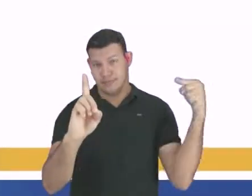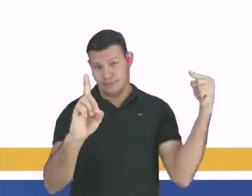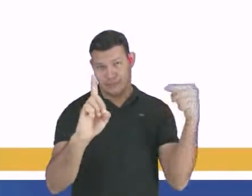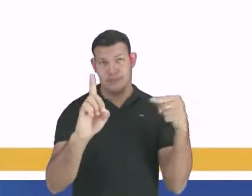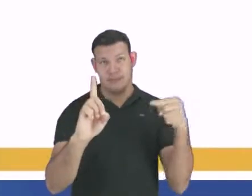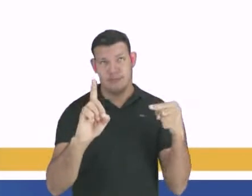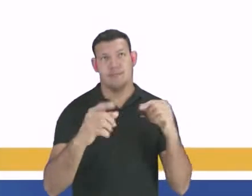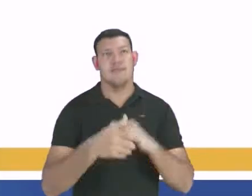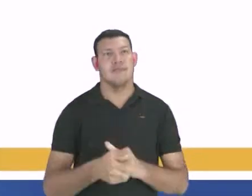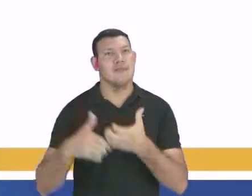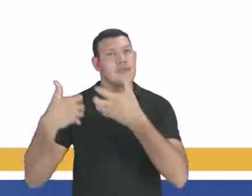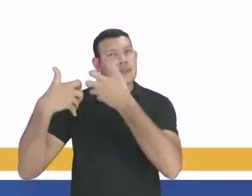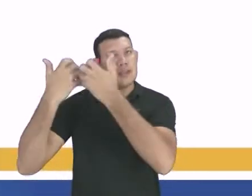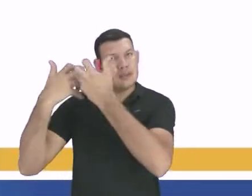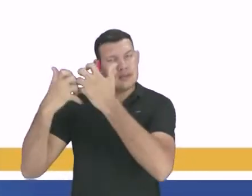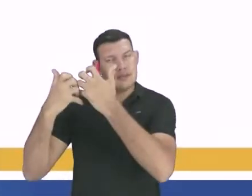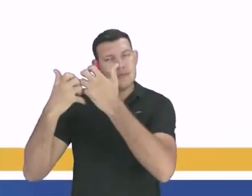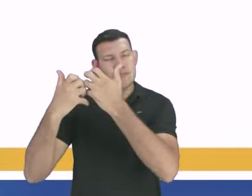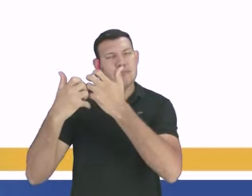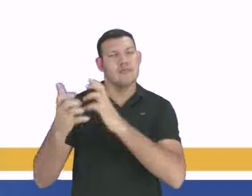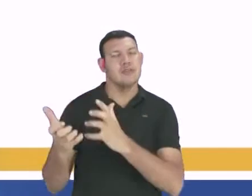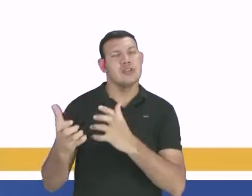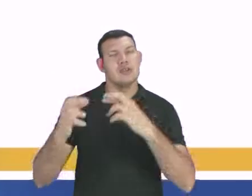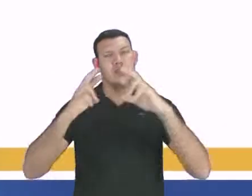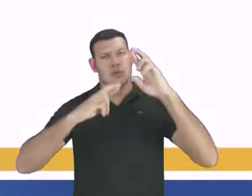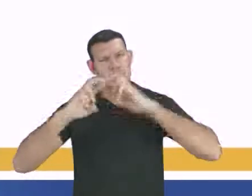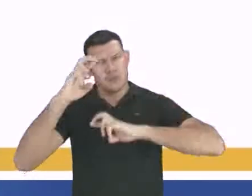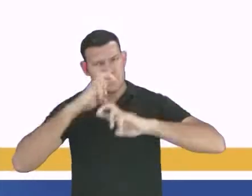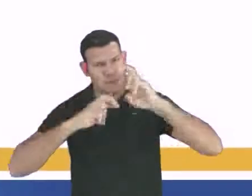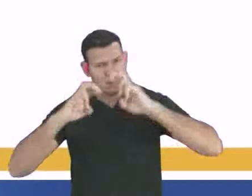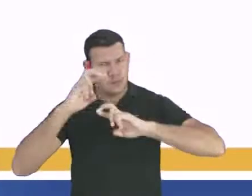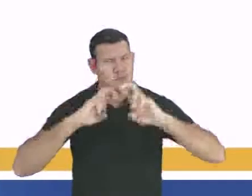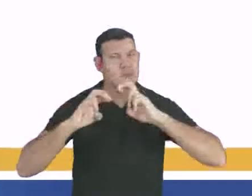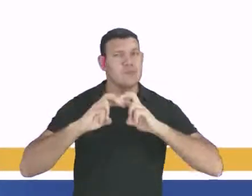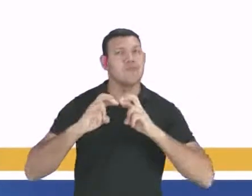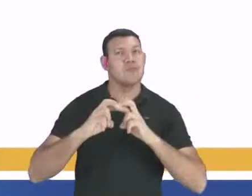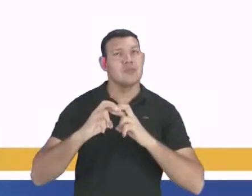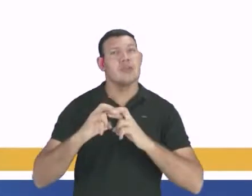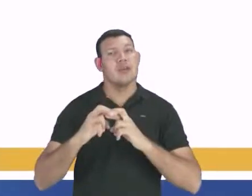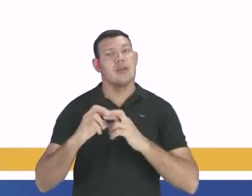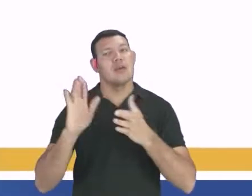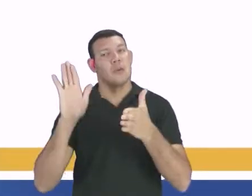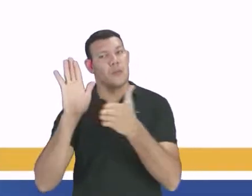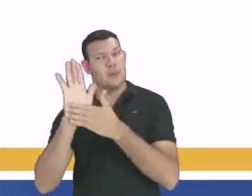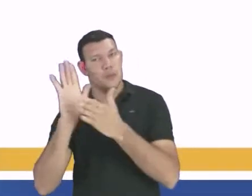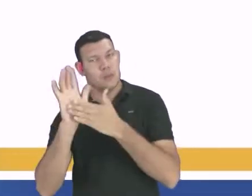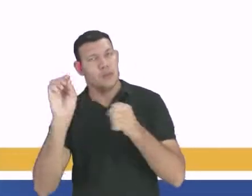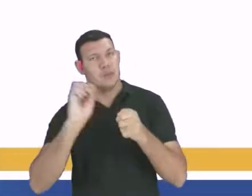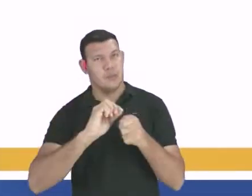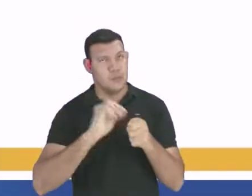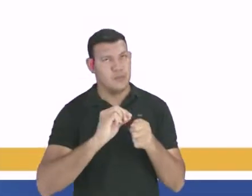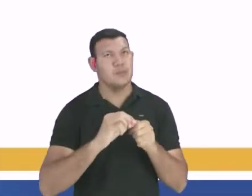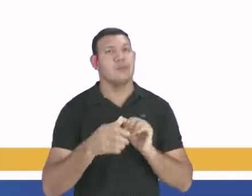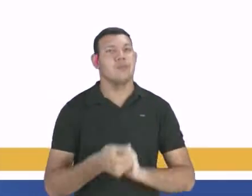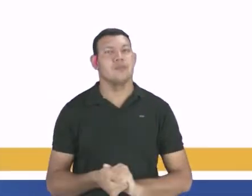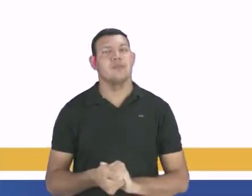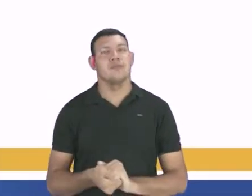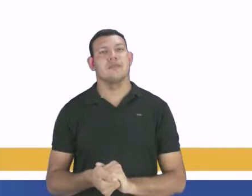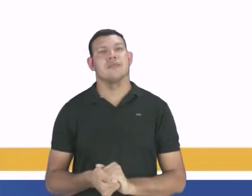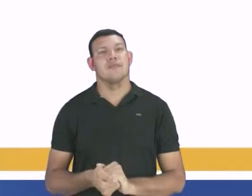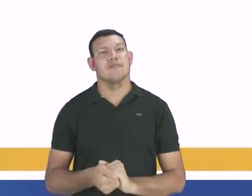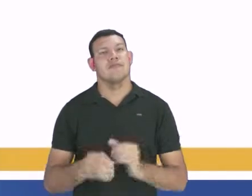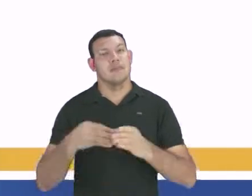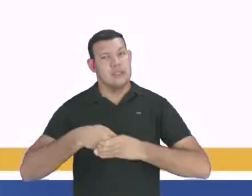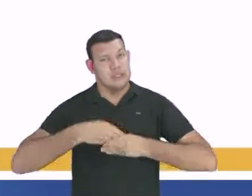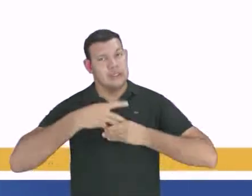refletir com base em observações e elaborar proposições. Isso é pensar e agir criticamente, tá? Eu quero que vocês exercitem essa